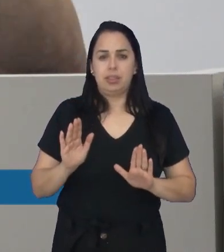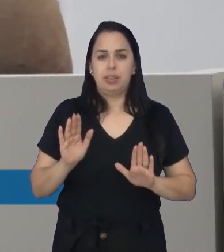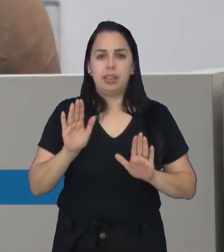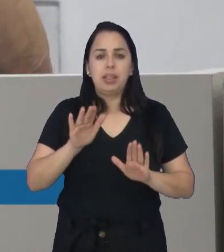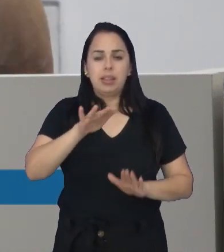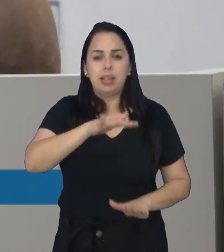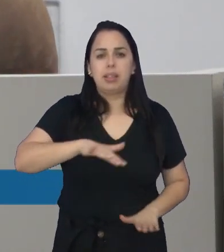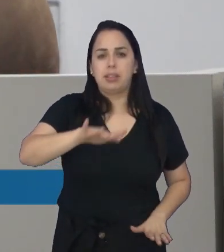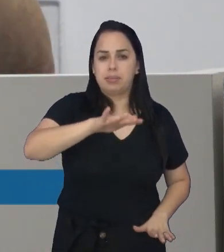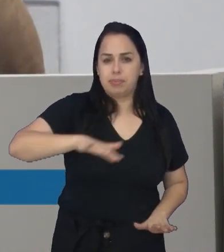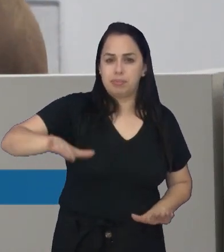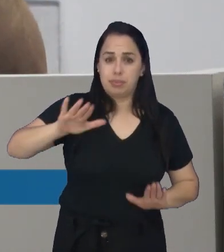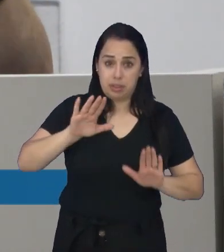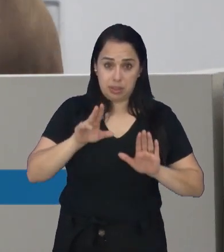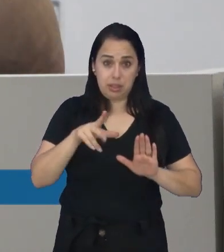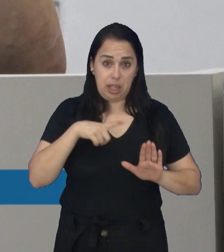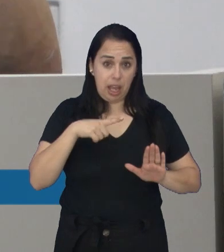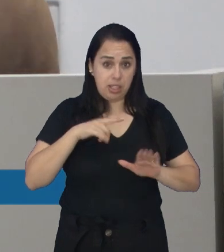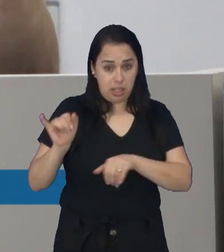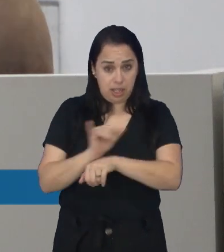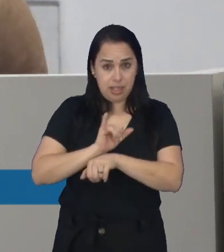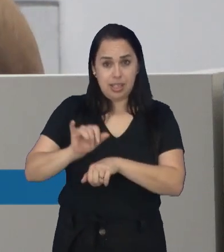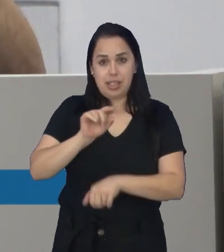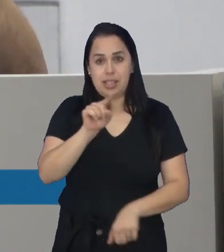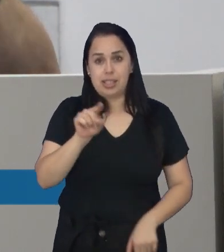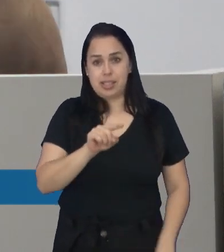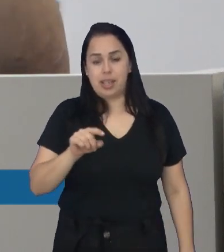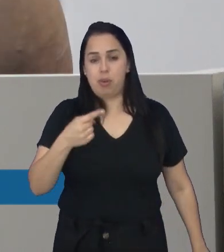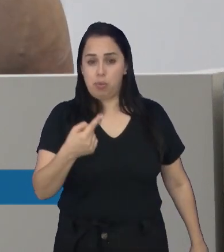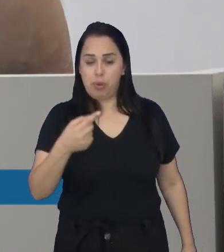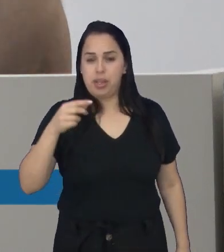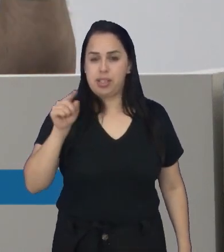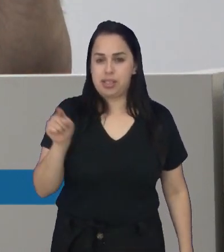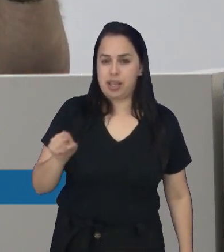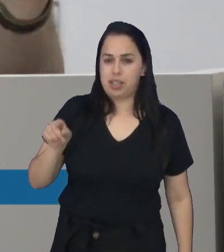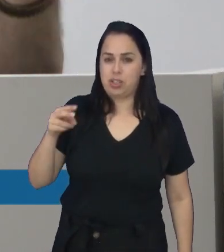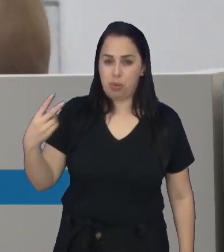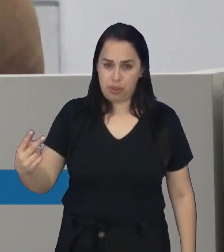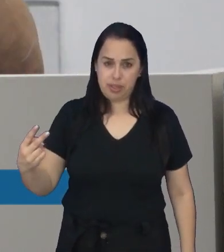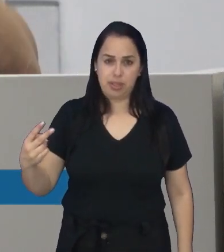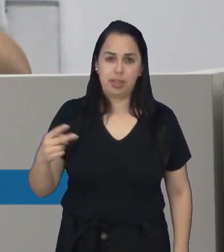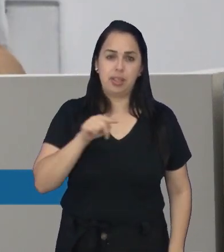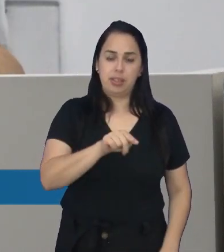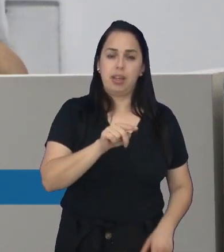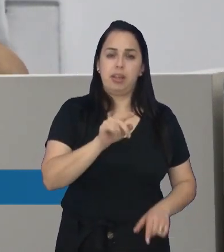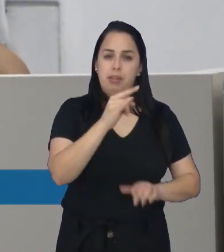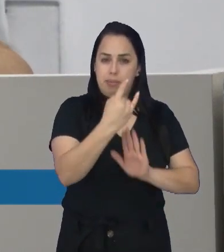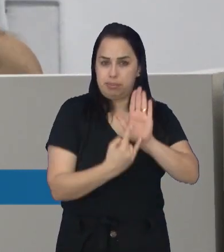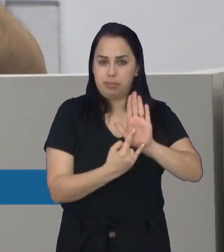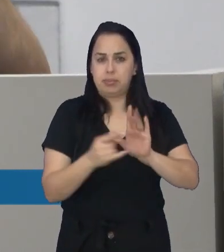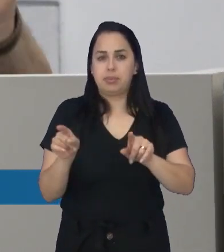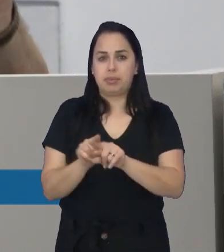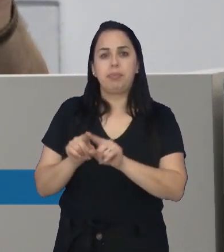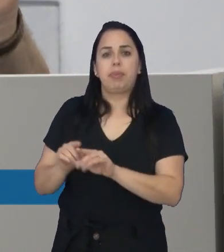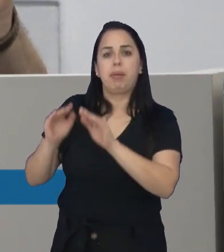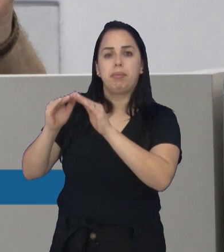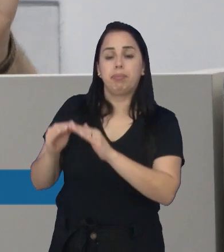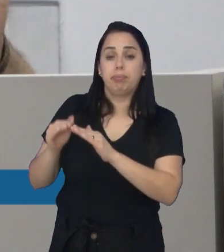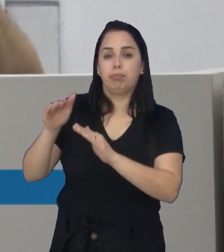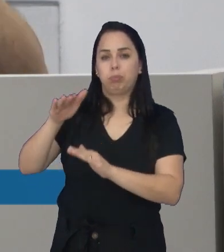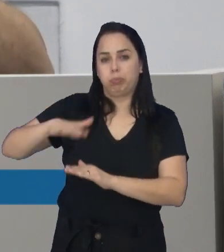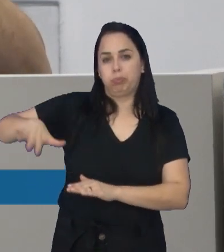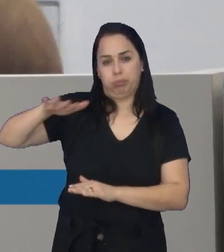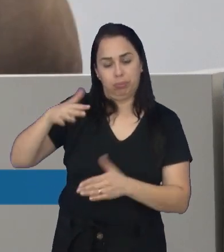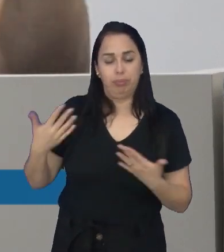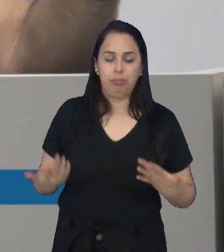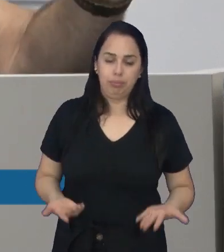extinta a figura das é está lá para ser usada tem zeissões de regularização para ser utilizadas